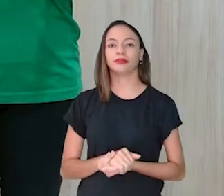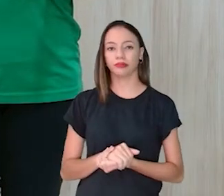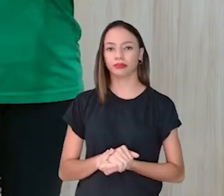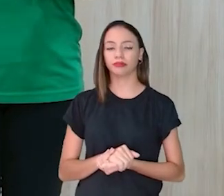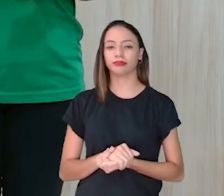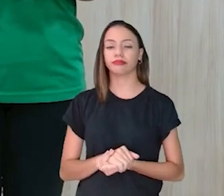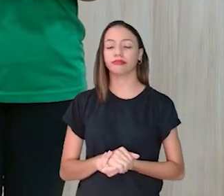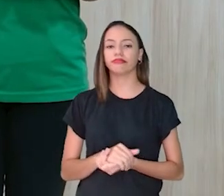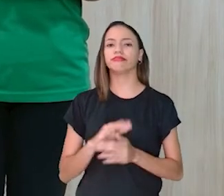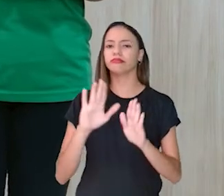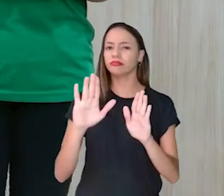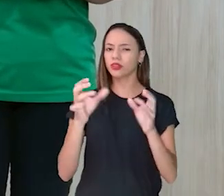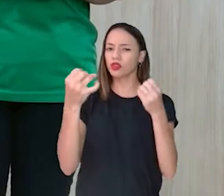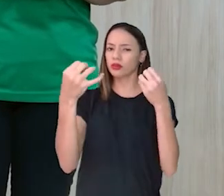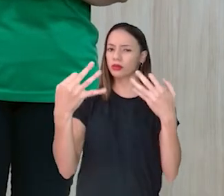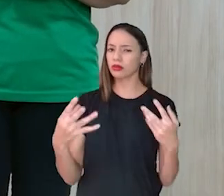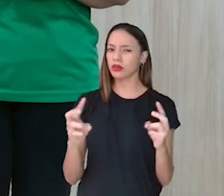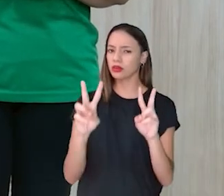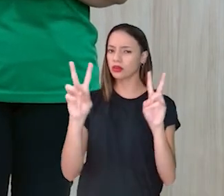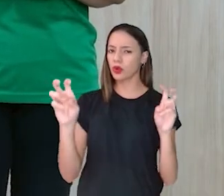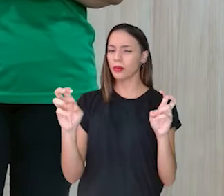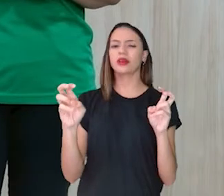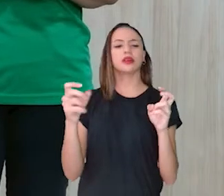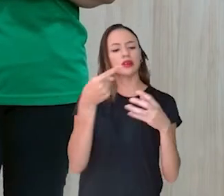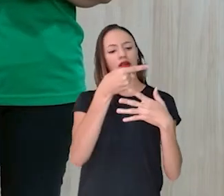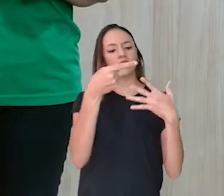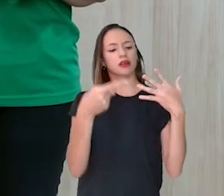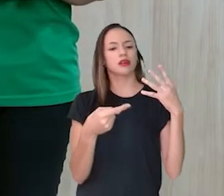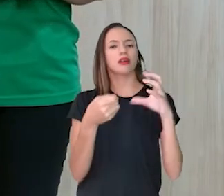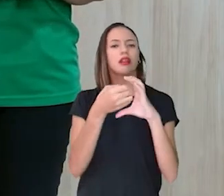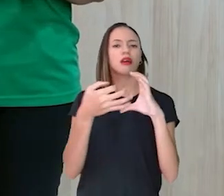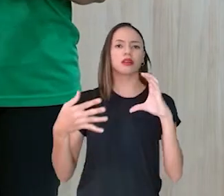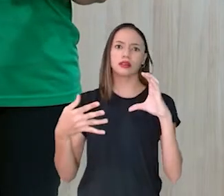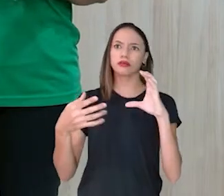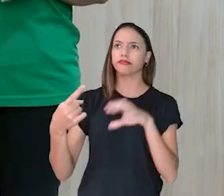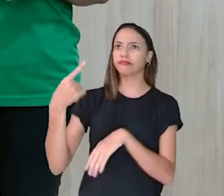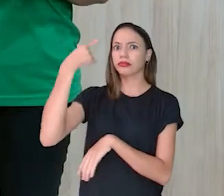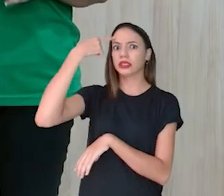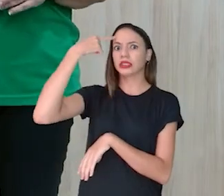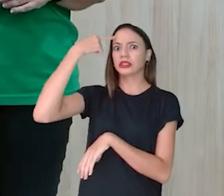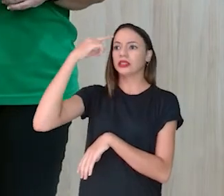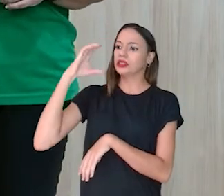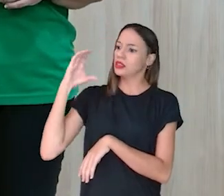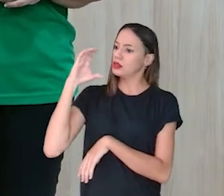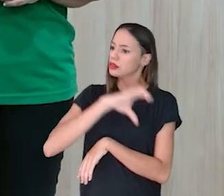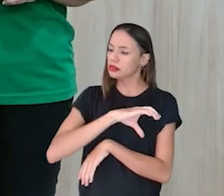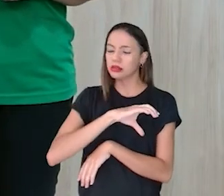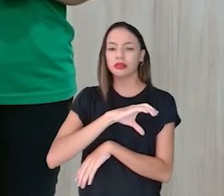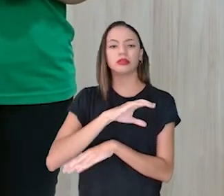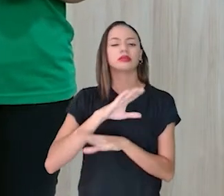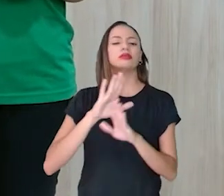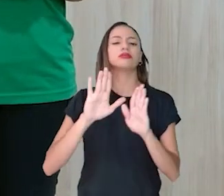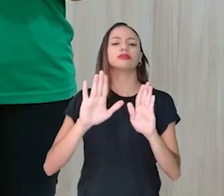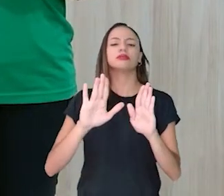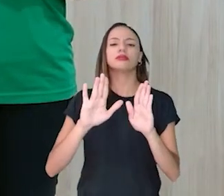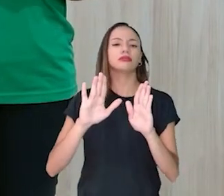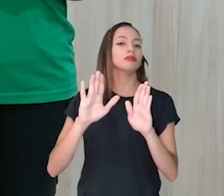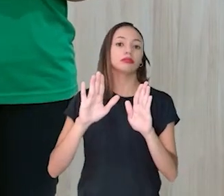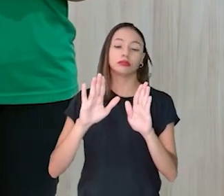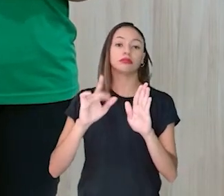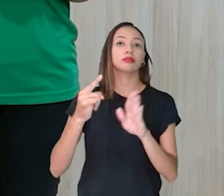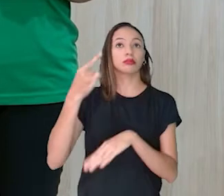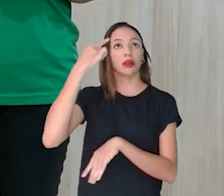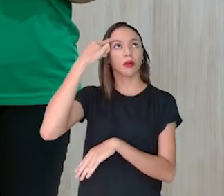Ora, mas a gente falou agora de algumas características dessa síndrome do pensamento acelerado. E a gente